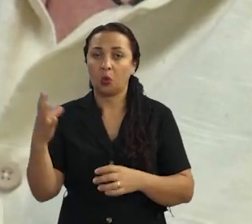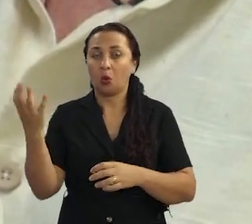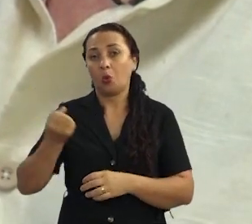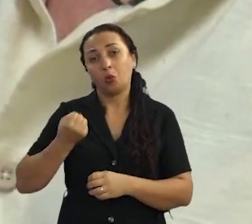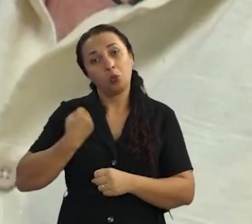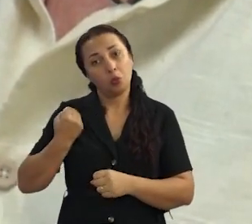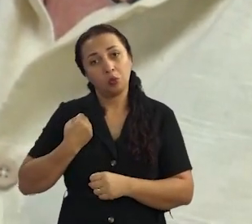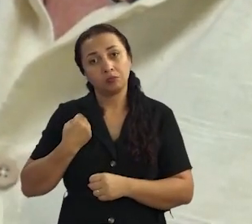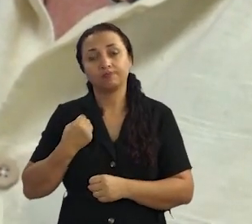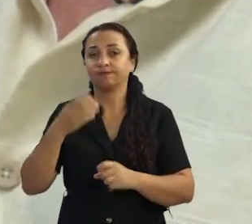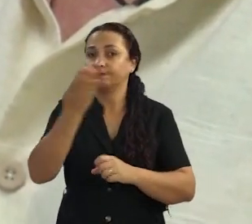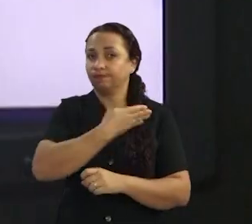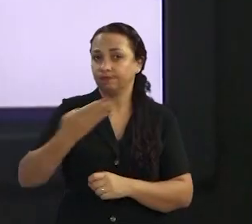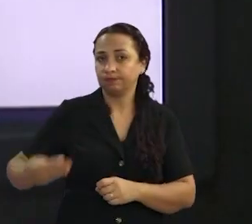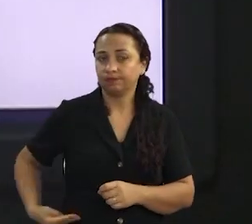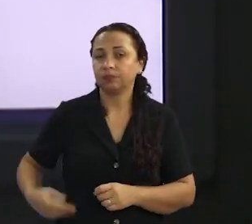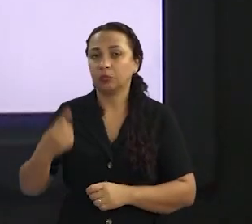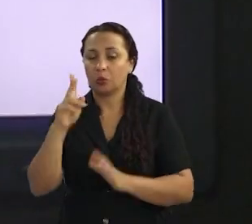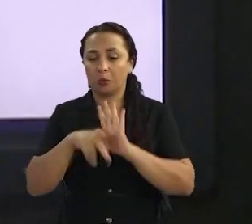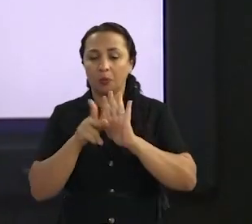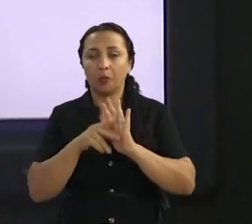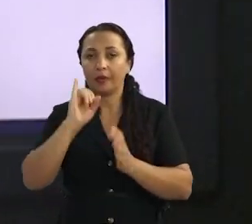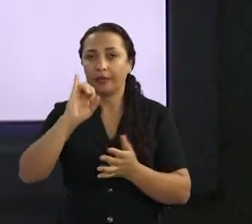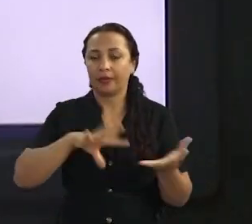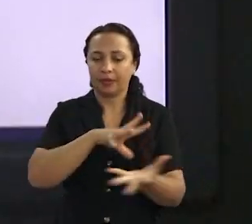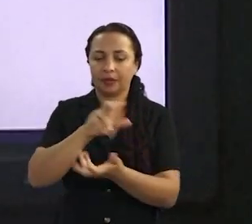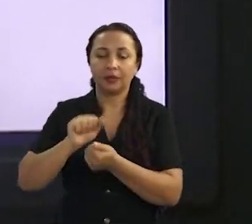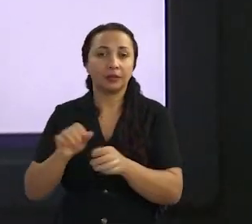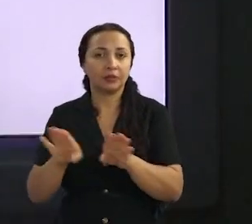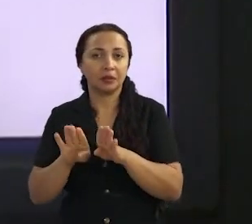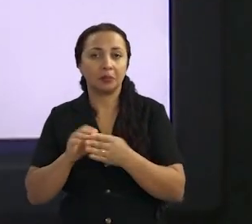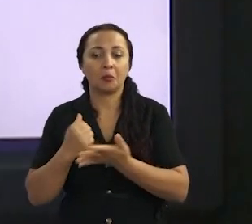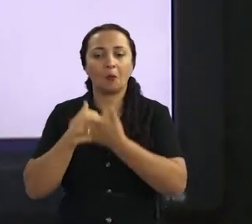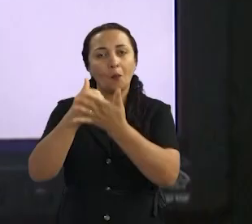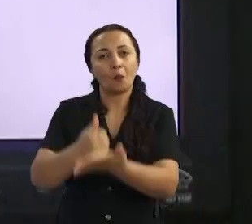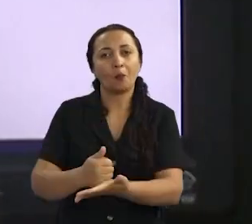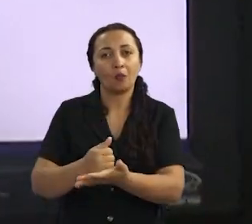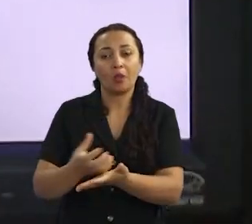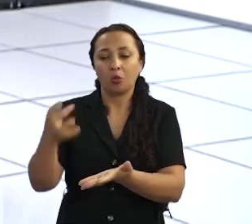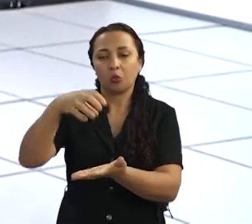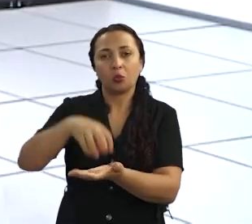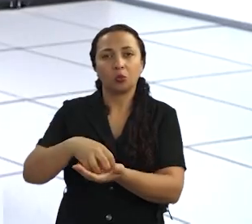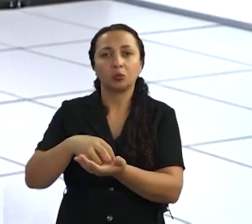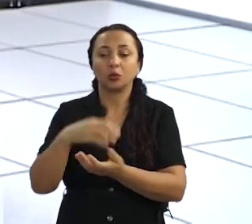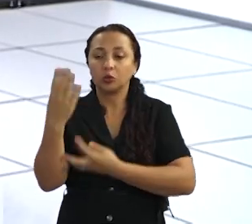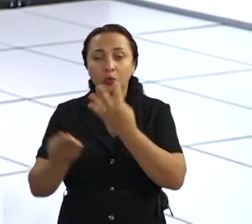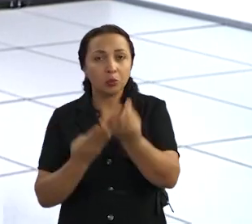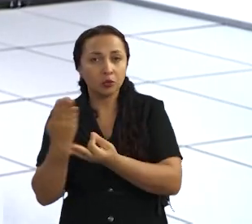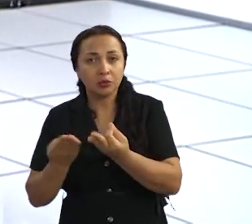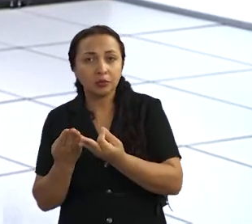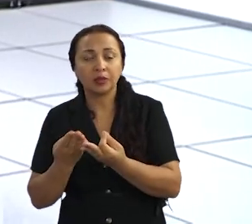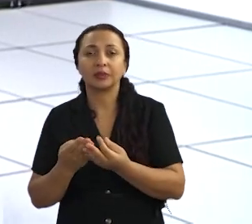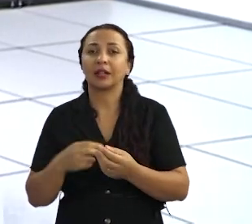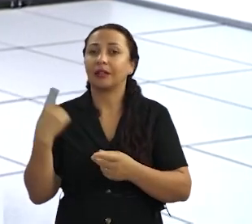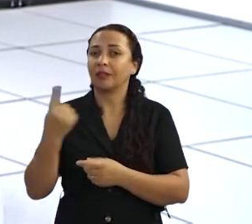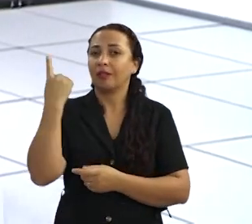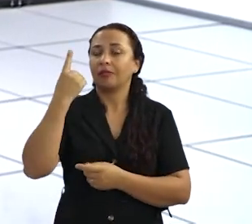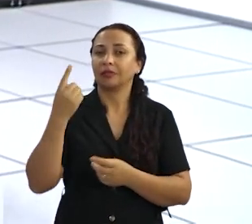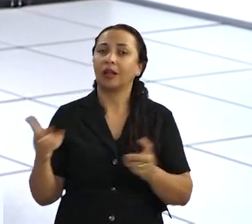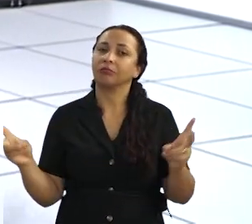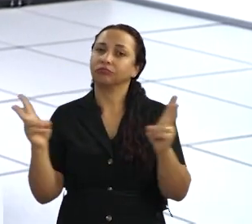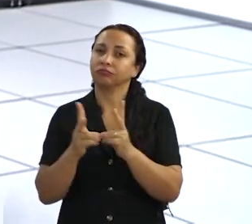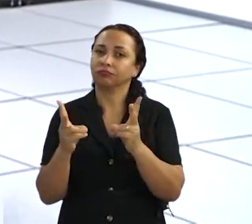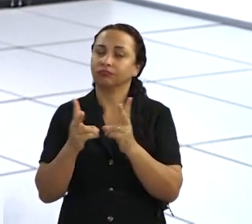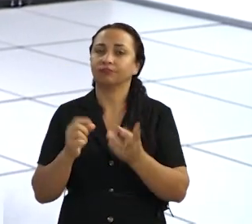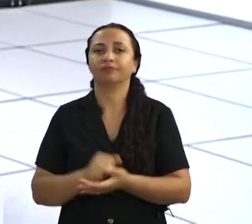de pacientes de 2 projetos internacionais e contou também com o auxílio do Núcleo de Processamento de Alto